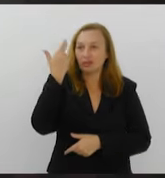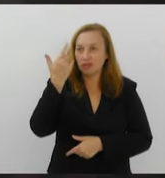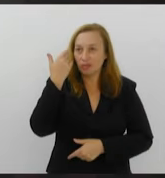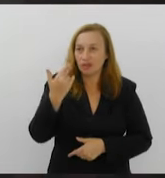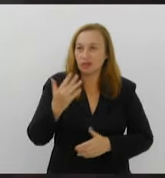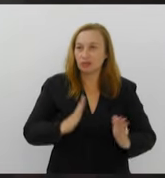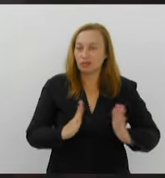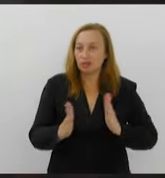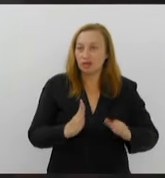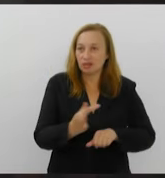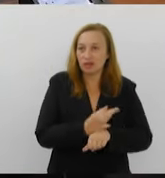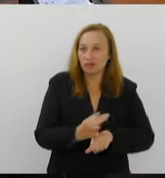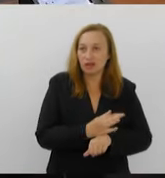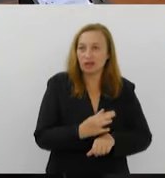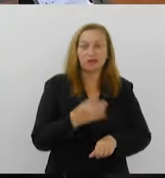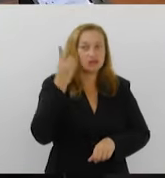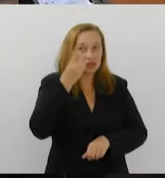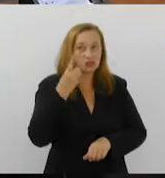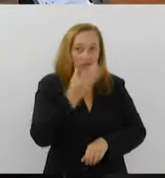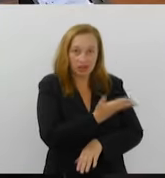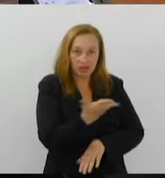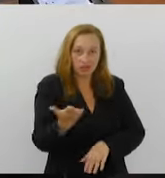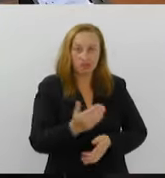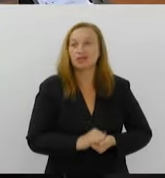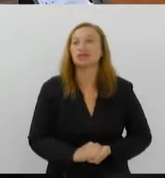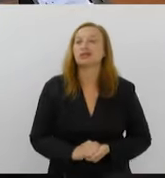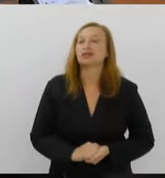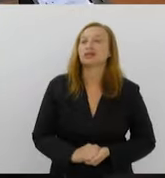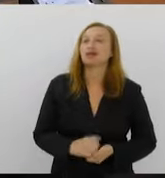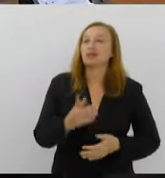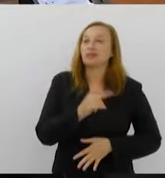recesso. Muito obrigado, presidente. Deputado Luiz Paulo.